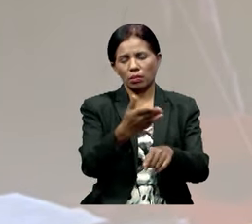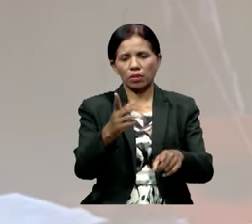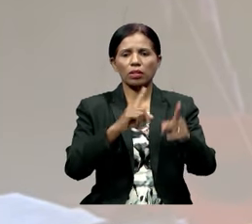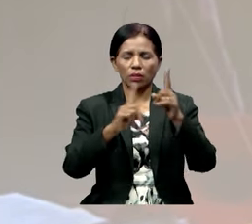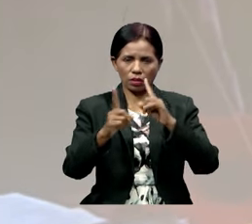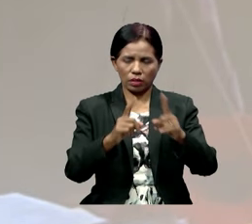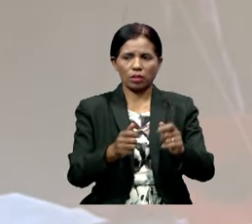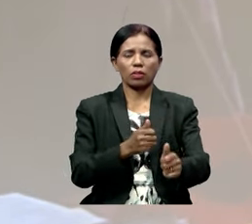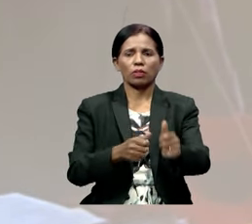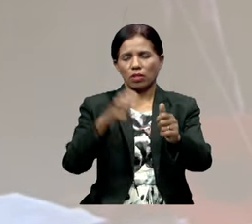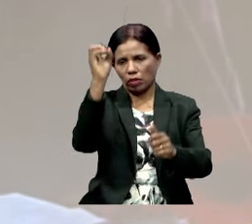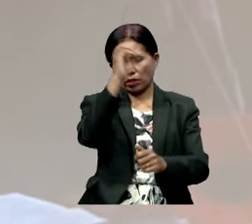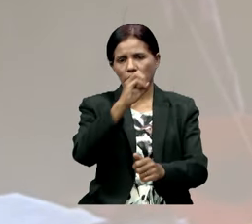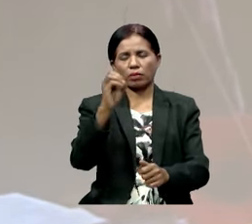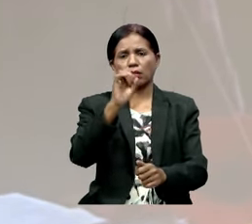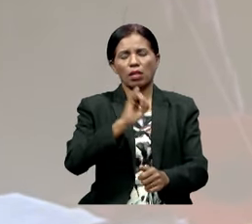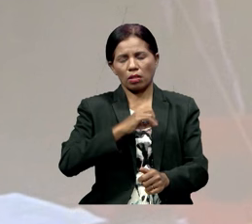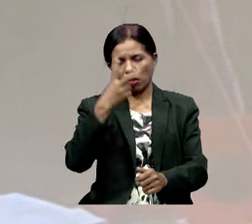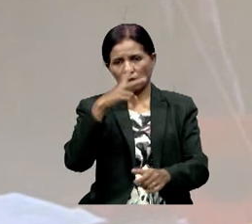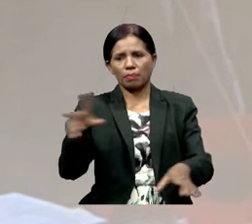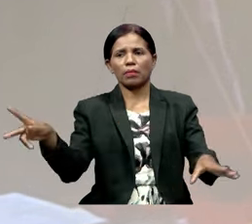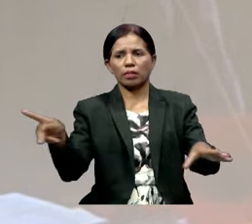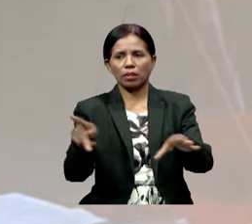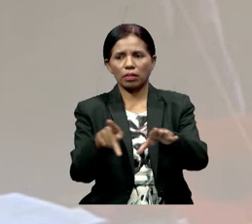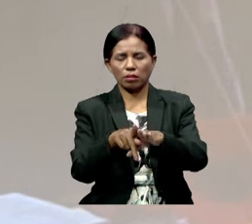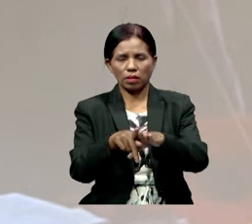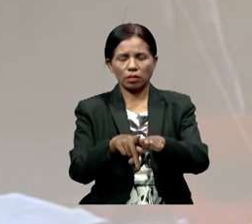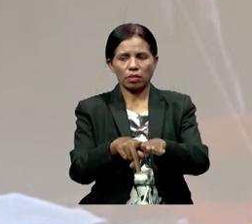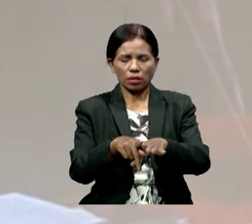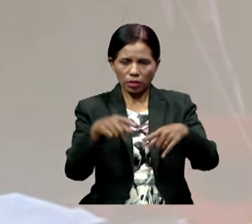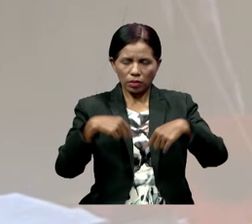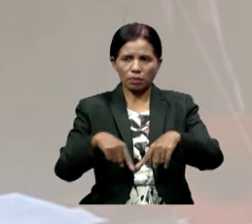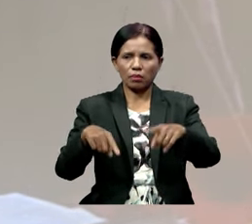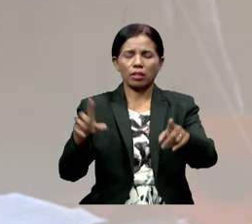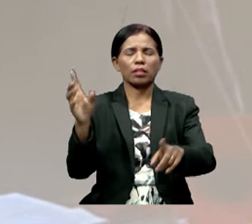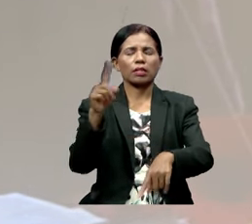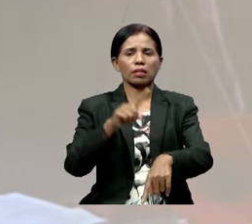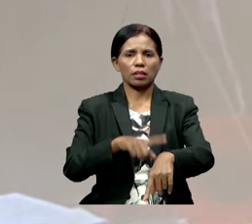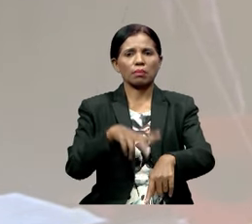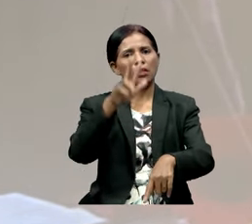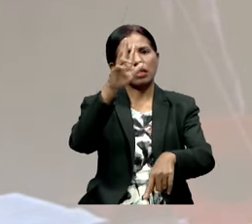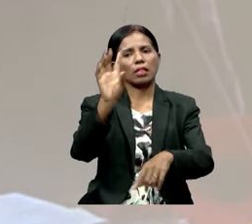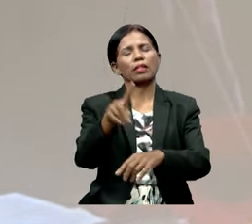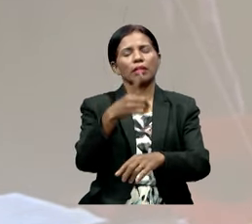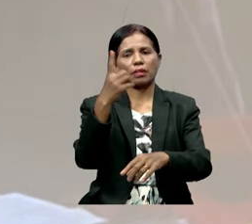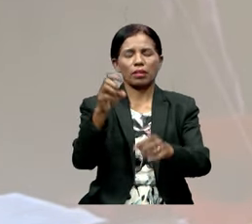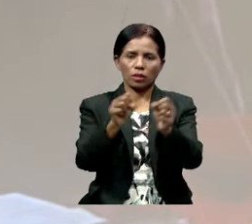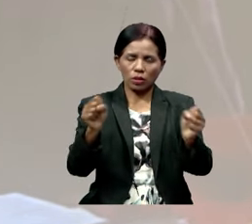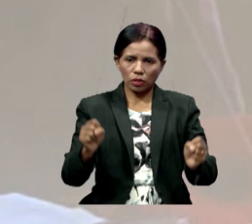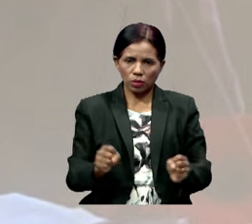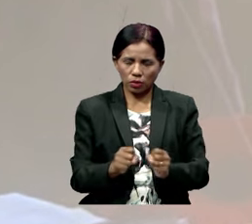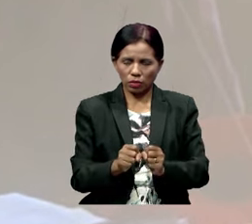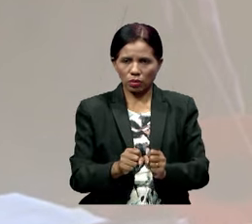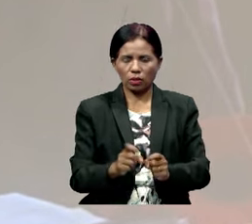né? Tudo observação não é, até, não participa direto a terreno, tô 3 horas de madrugada. E a sucubala, mas tô